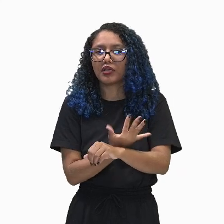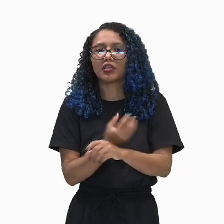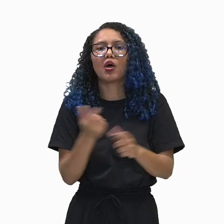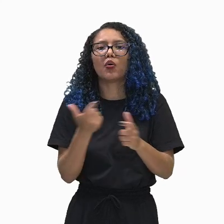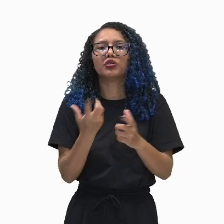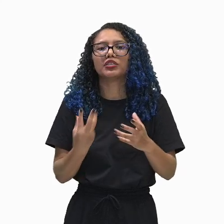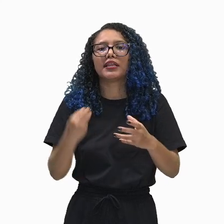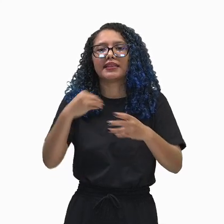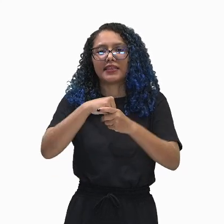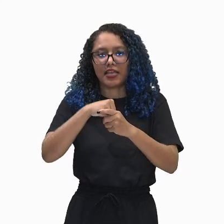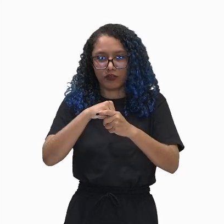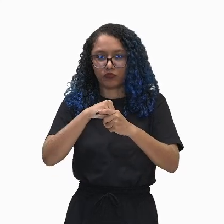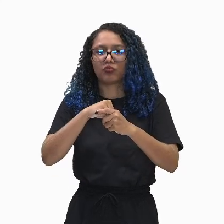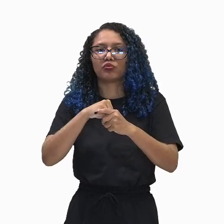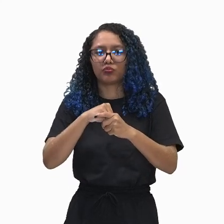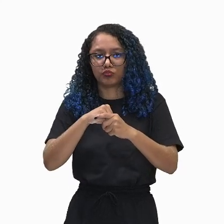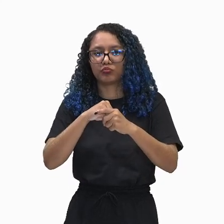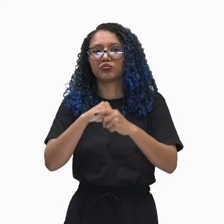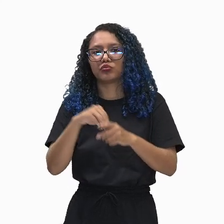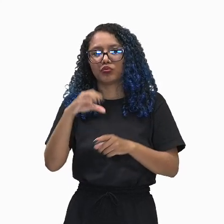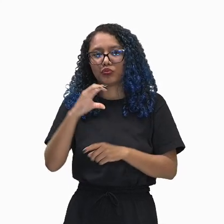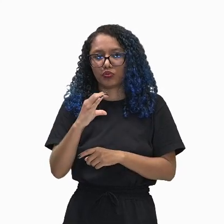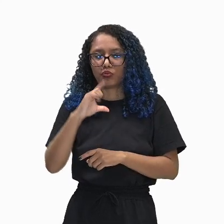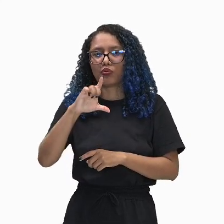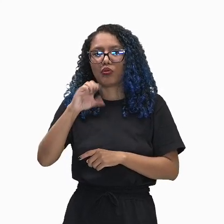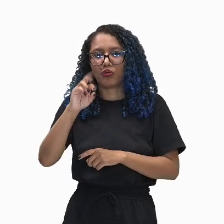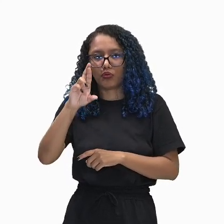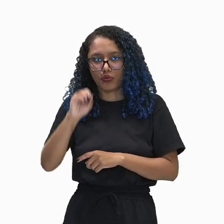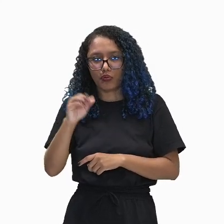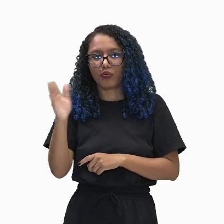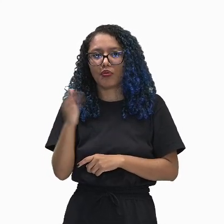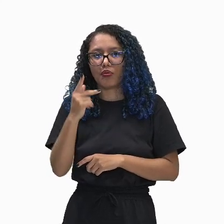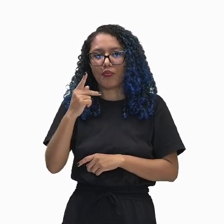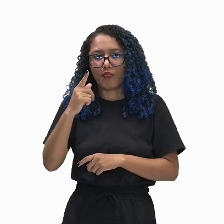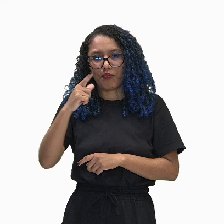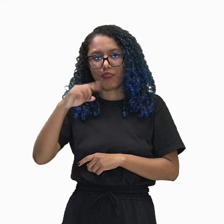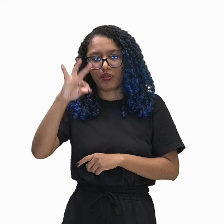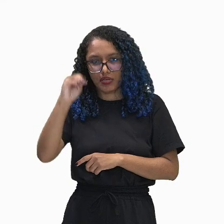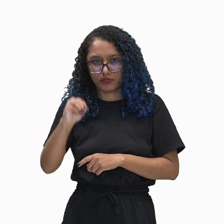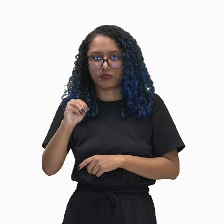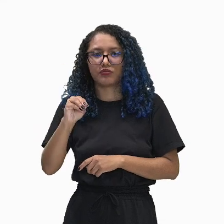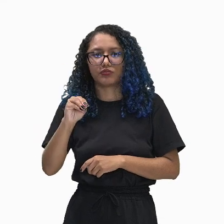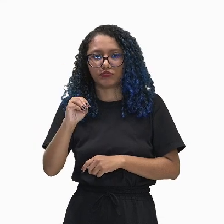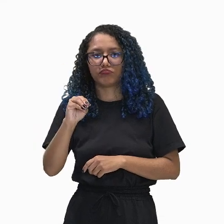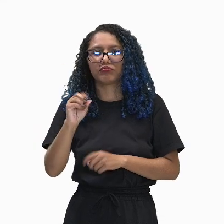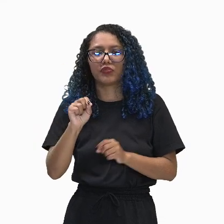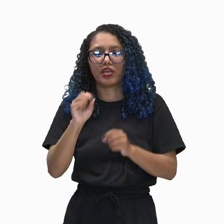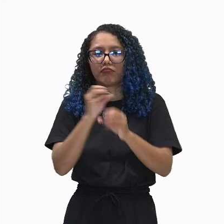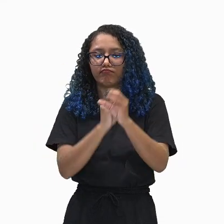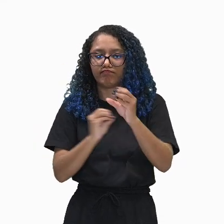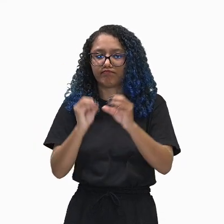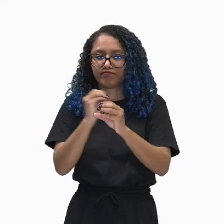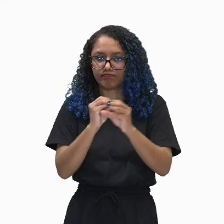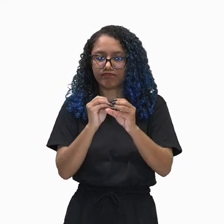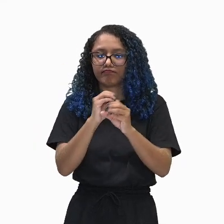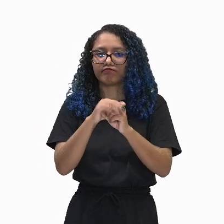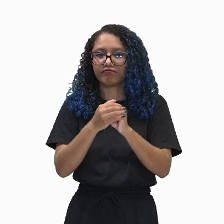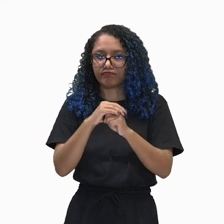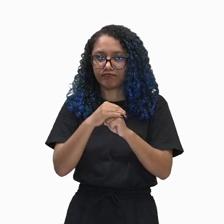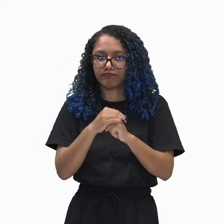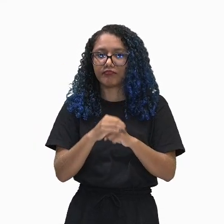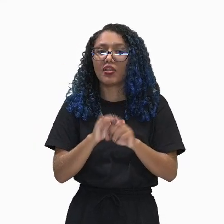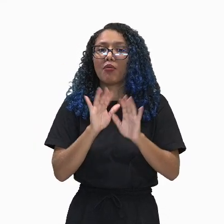cloroplasto, que é a organela membranosa que eu já falei para vocês. Já nos indivíduos